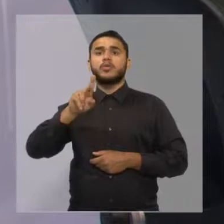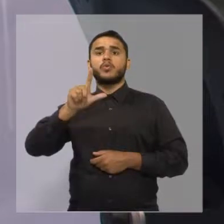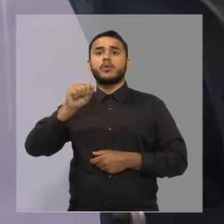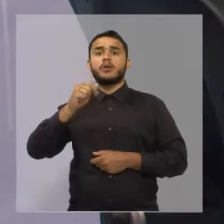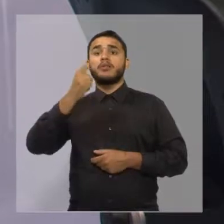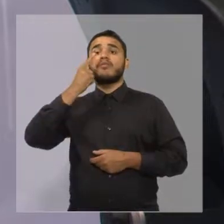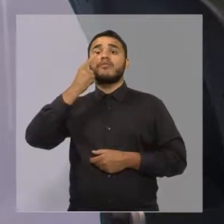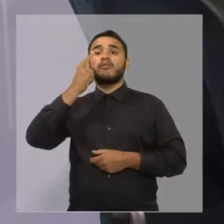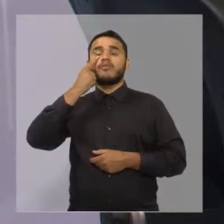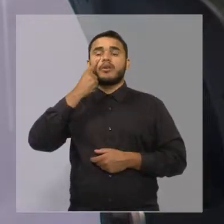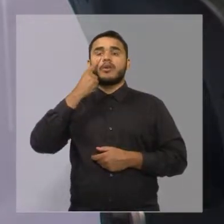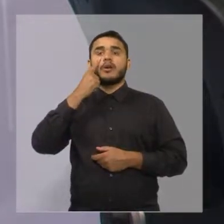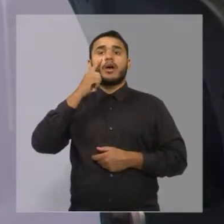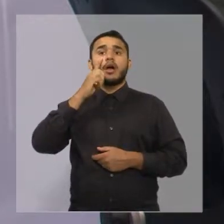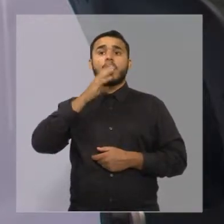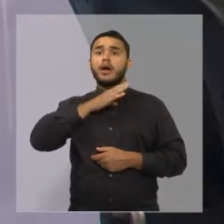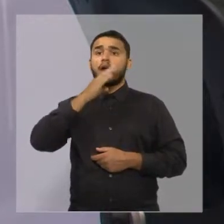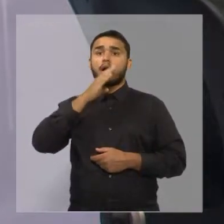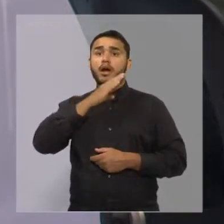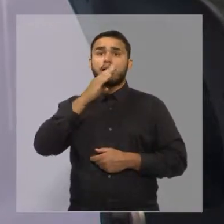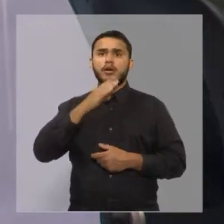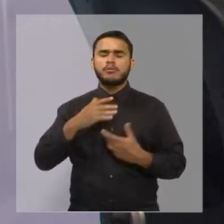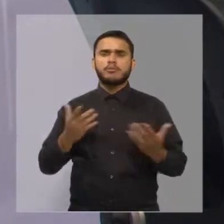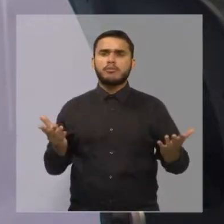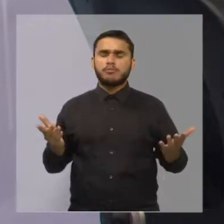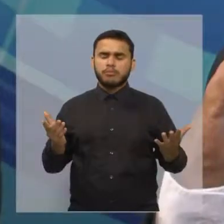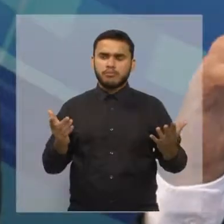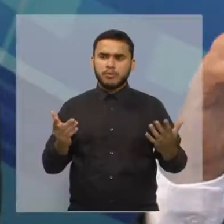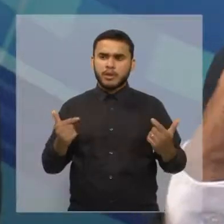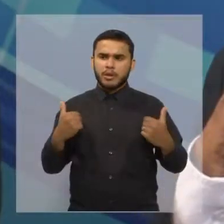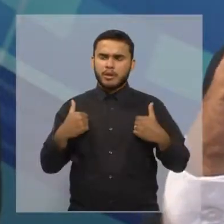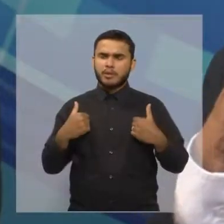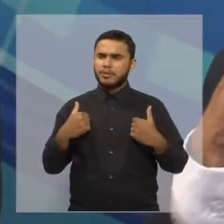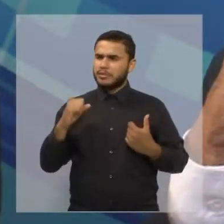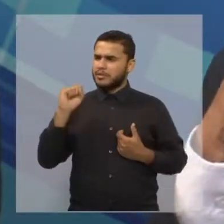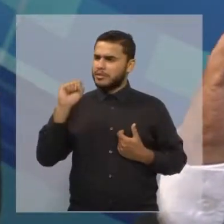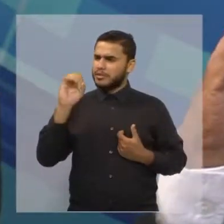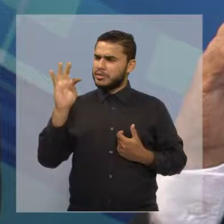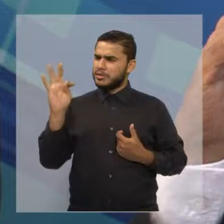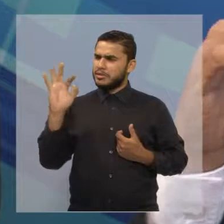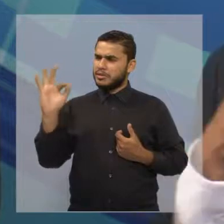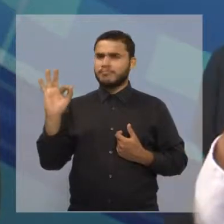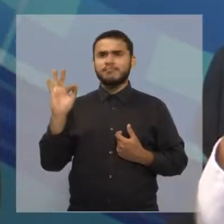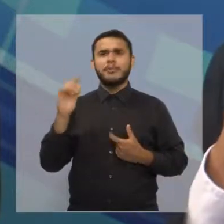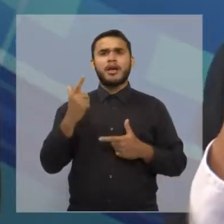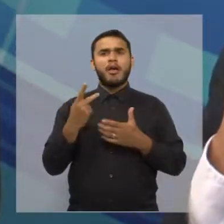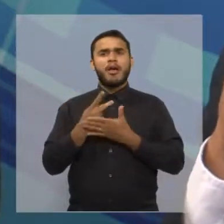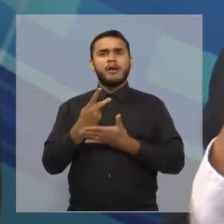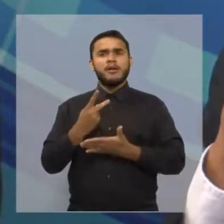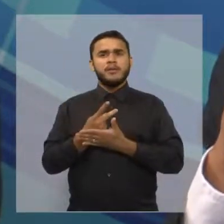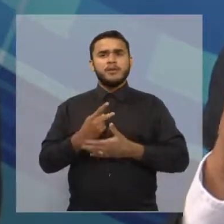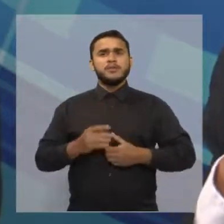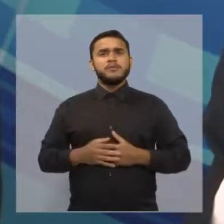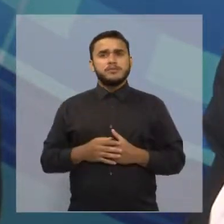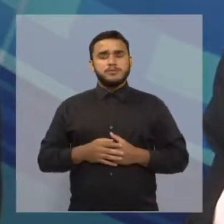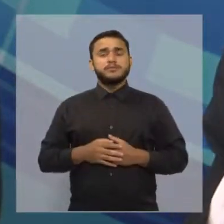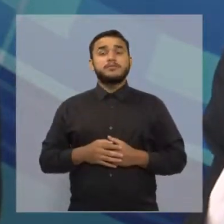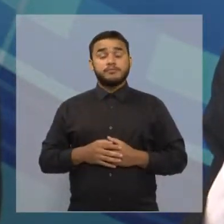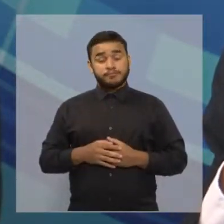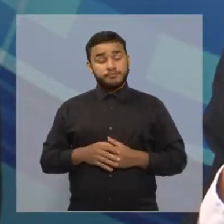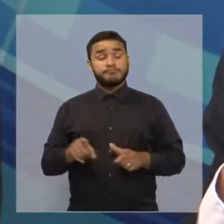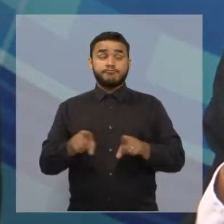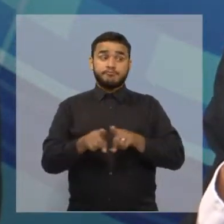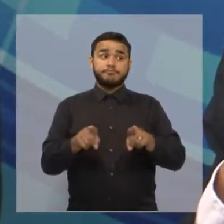imediato. Então, eu acho que tem uma certa arbitrariedade em algumas decisões do Supremo, para não falar no conflito